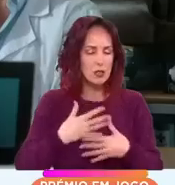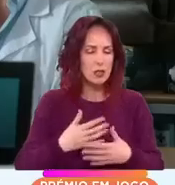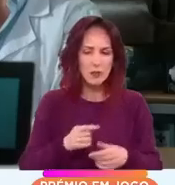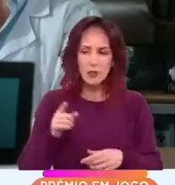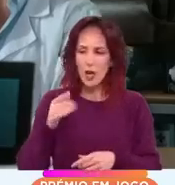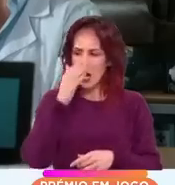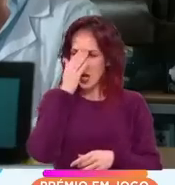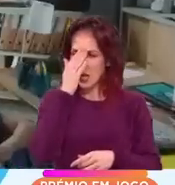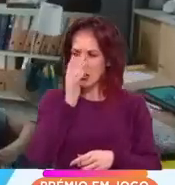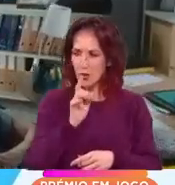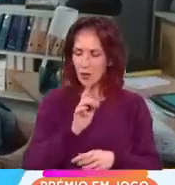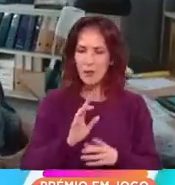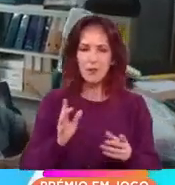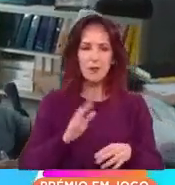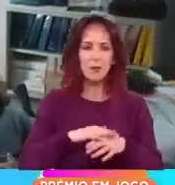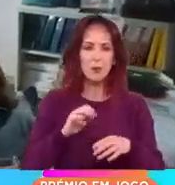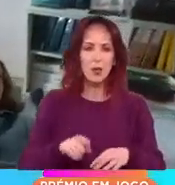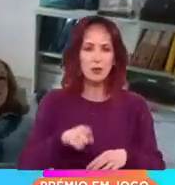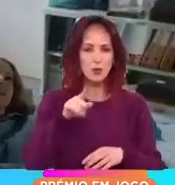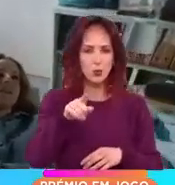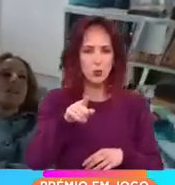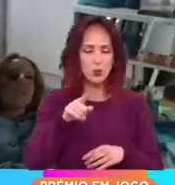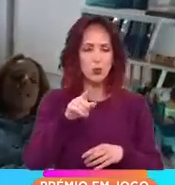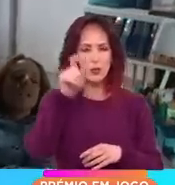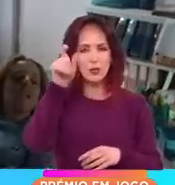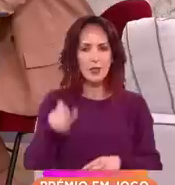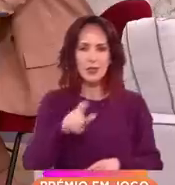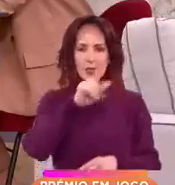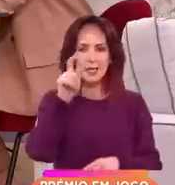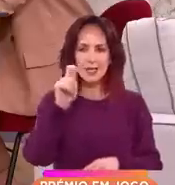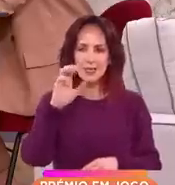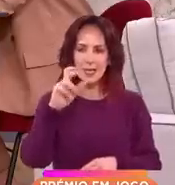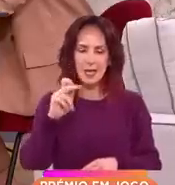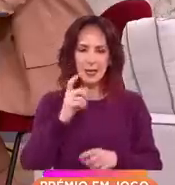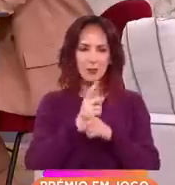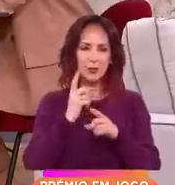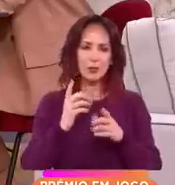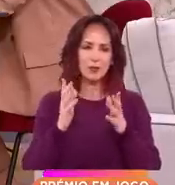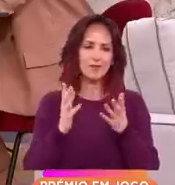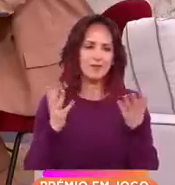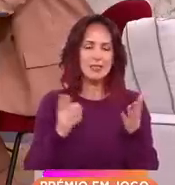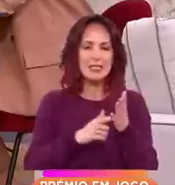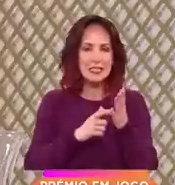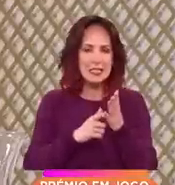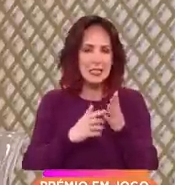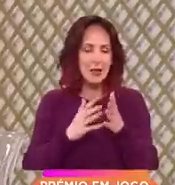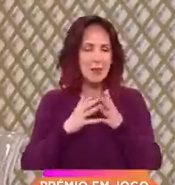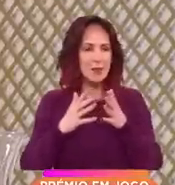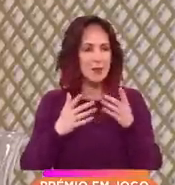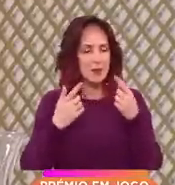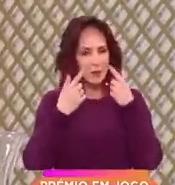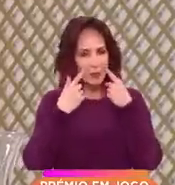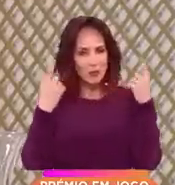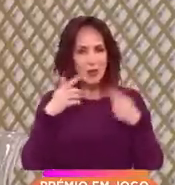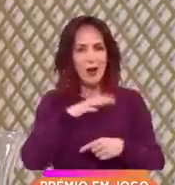perguntei isto, mas às vezes penso, que por ter o Zeca, por teres passado por tudo, tens uma necessidade maior de afirmar nas